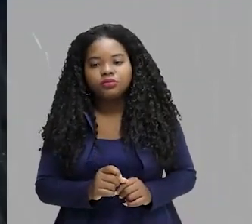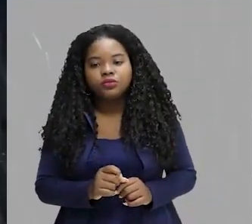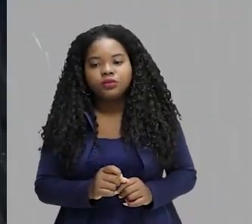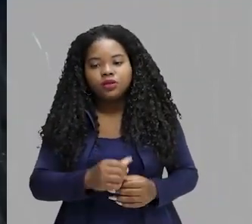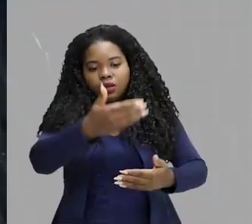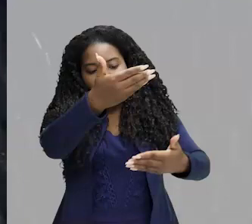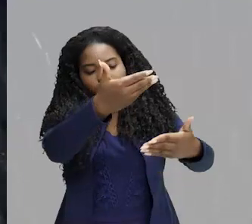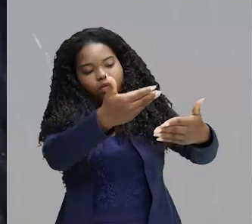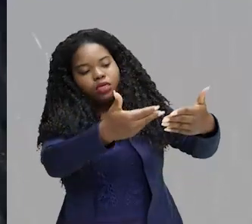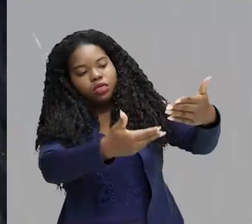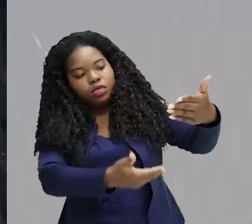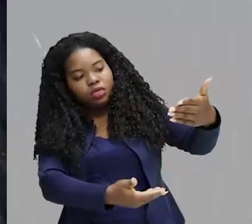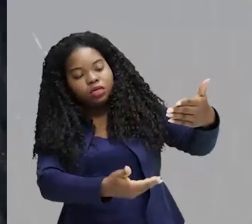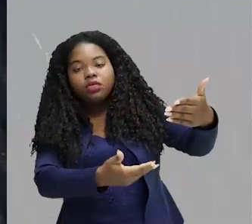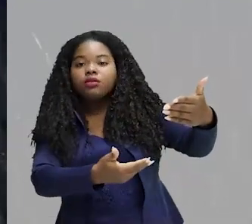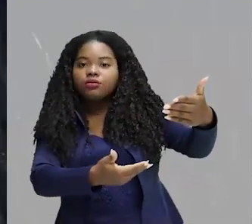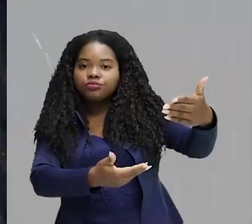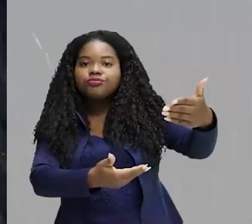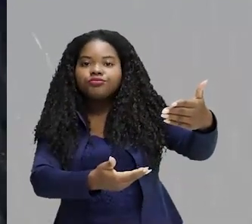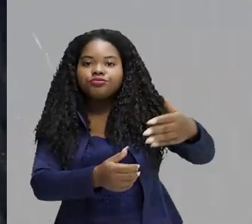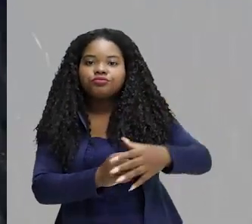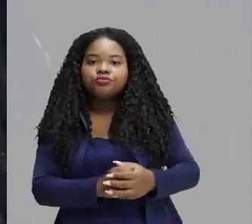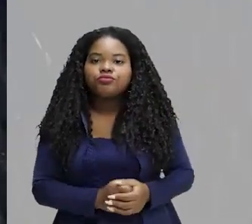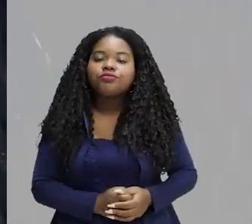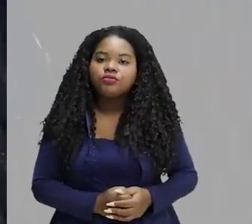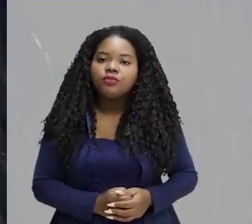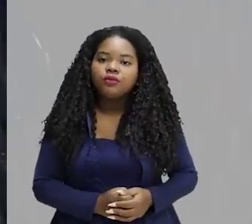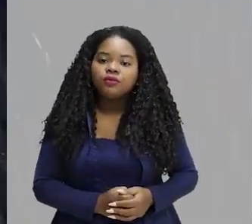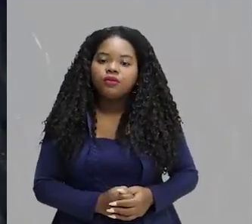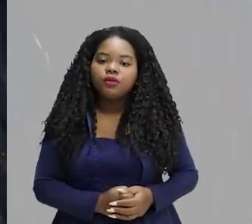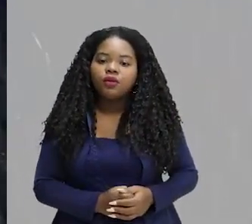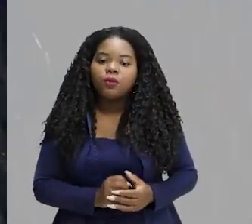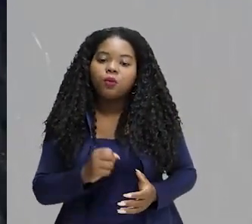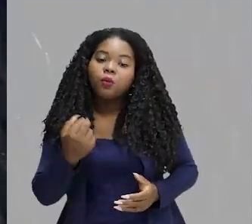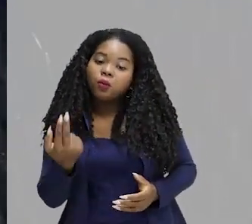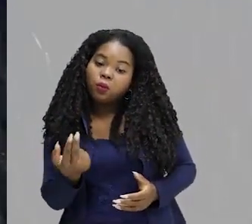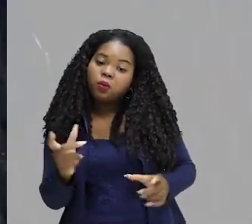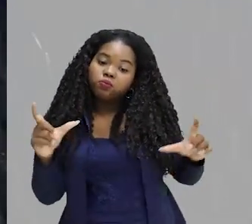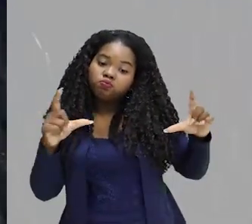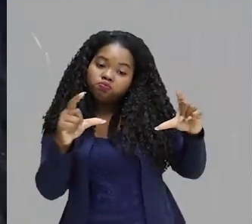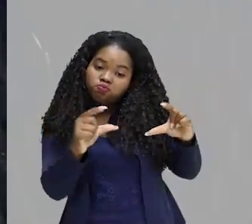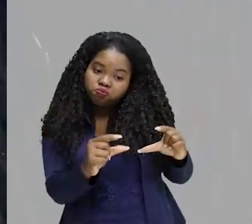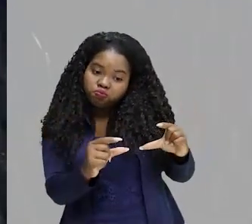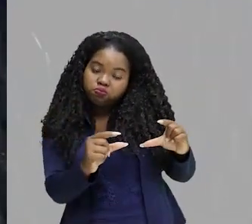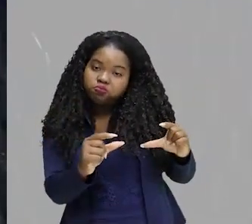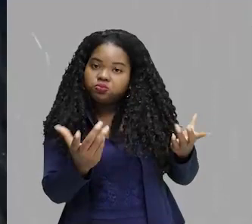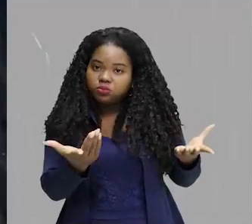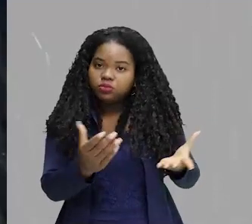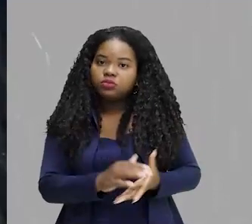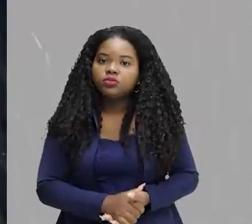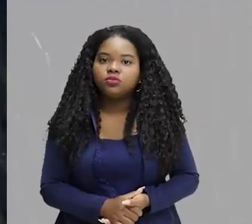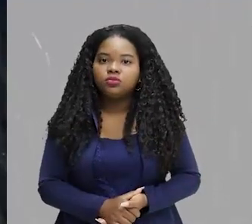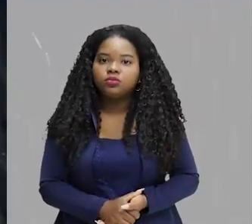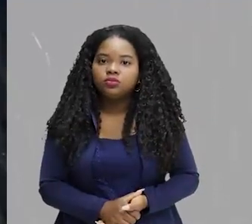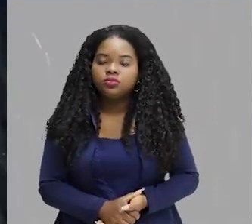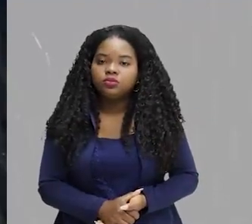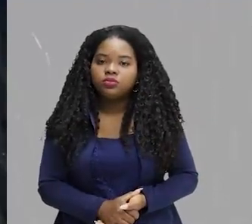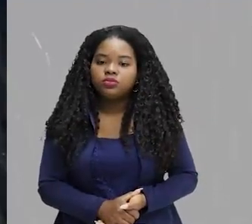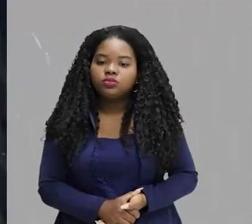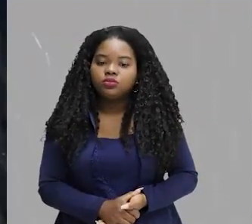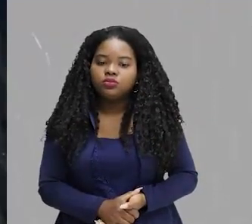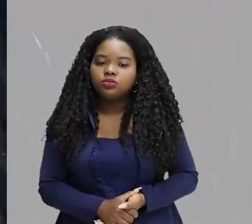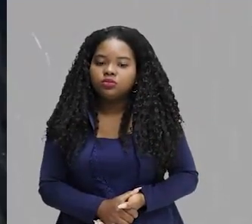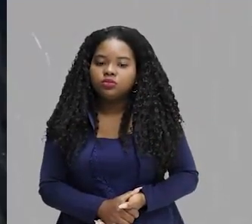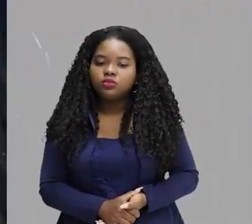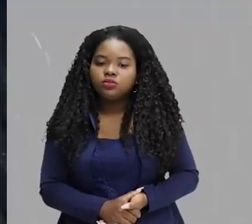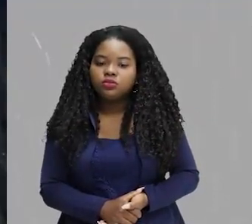como Ilíada, Odisseia, que são mais conhecidos para nós na língua portuguesa, ou você pode ter poemas narrativos menores, tá